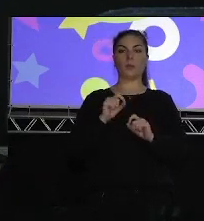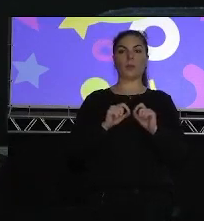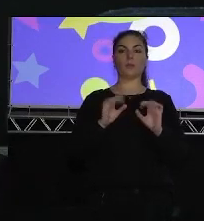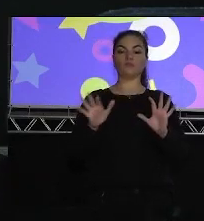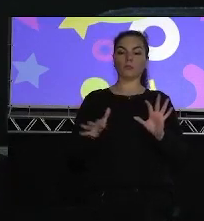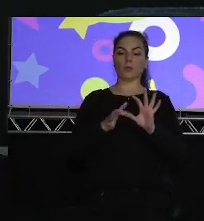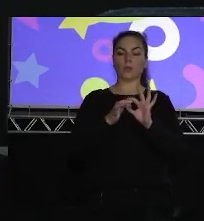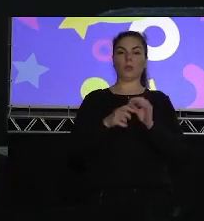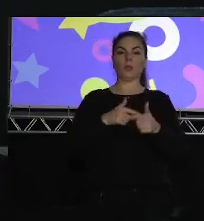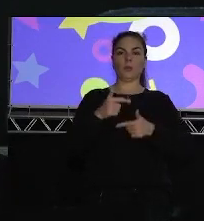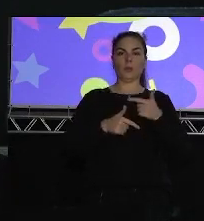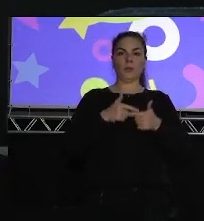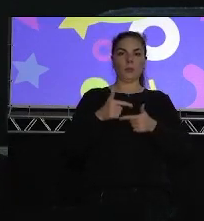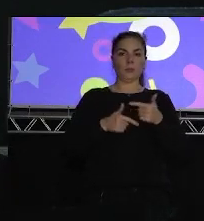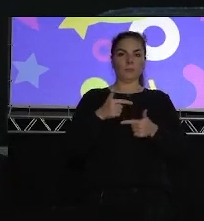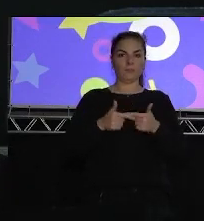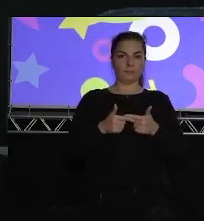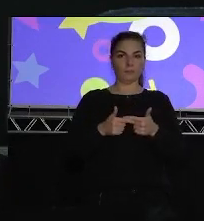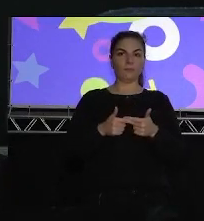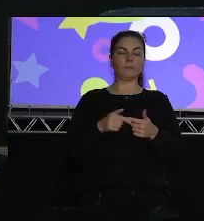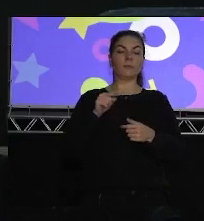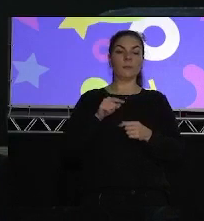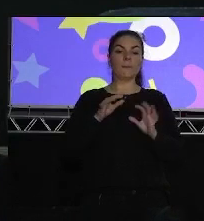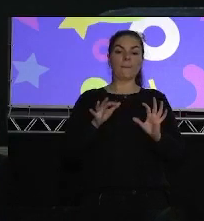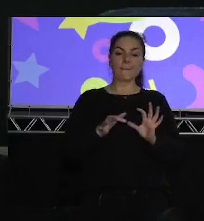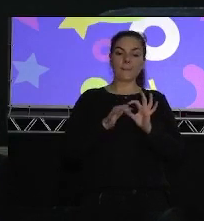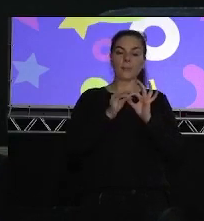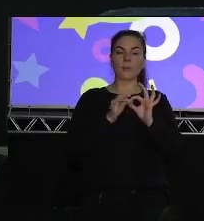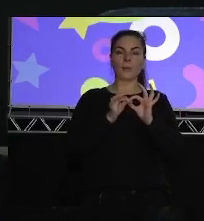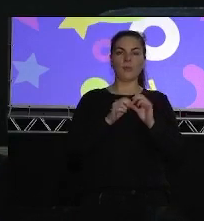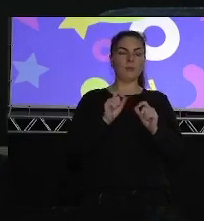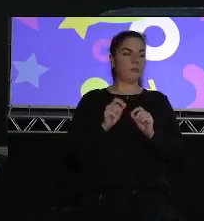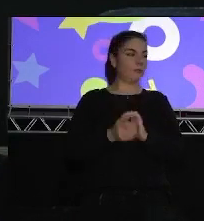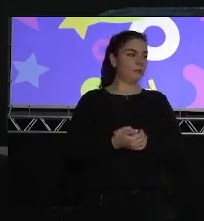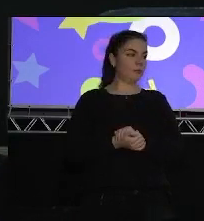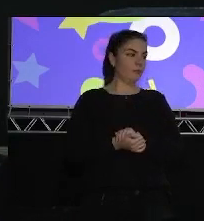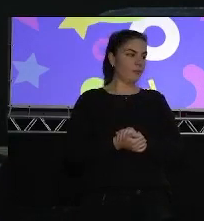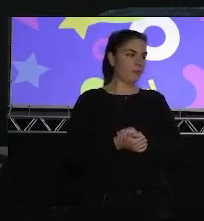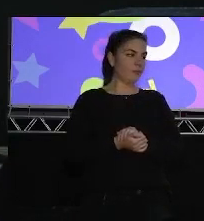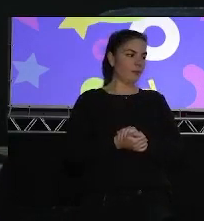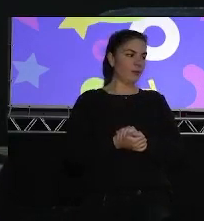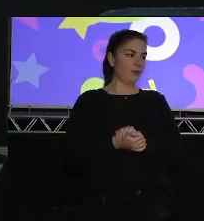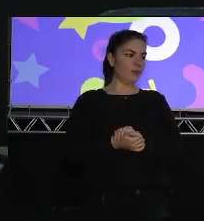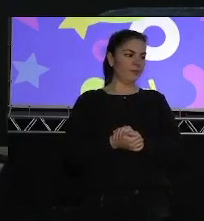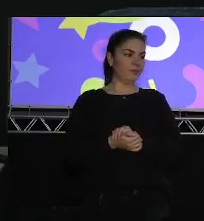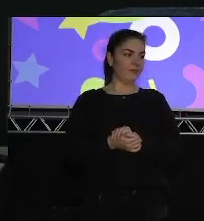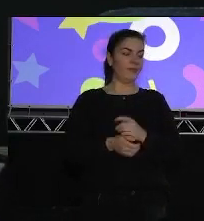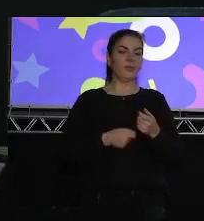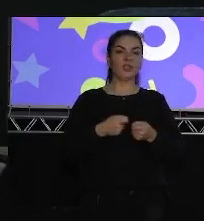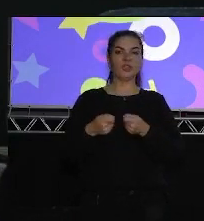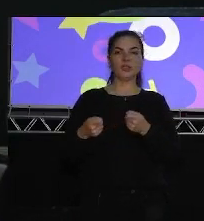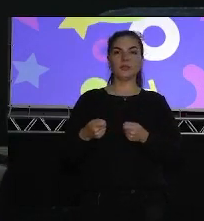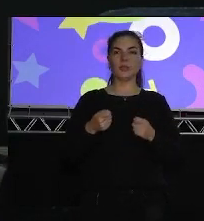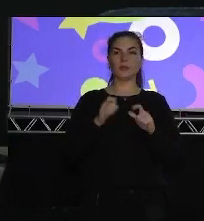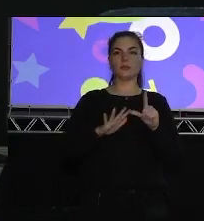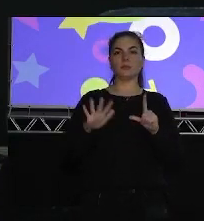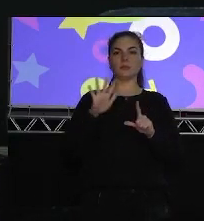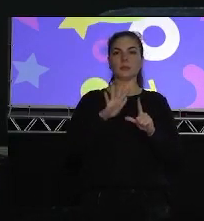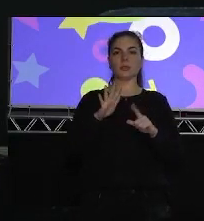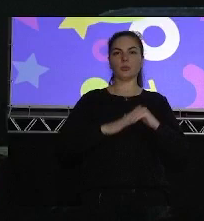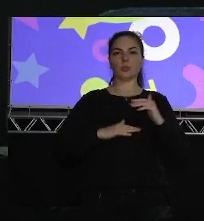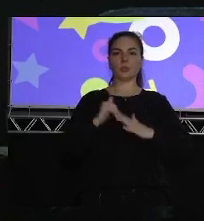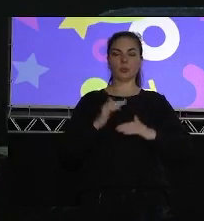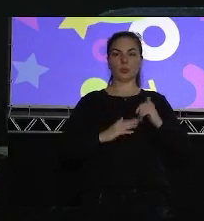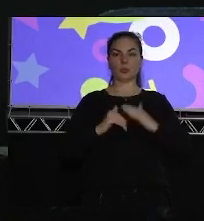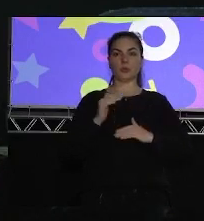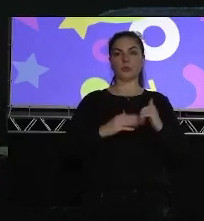trabalho, certo? Essa aliança, então, ela é gerenciada através de um painel ali de execução, onde